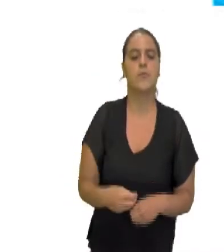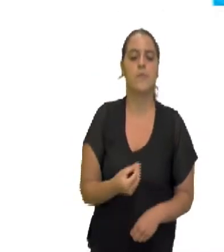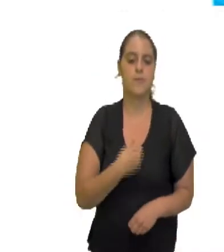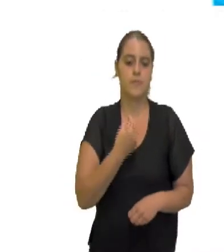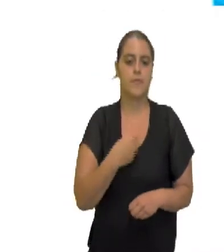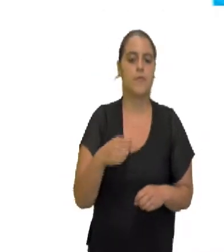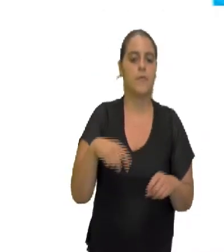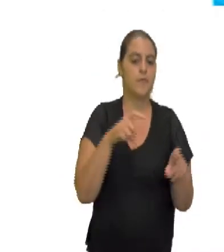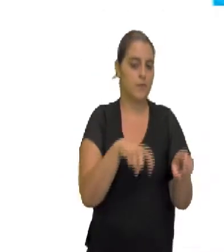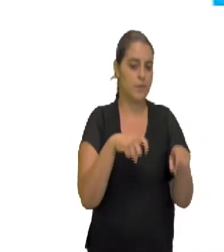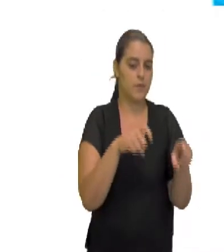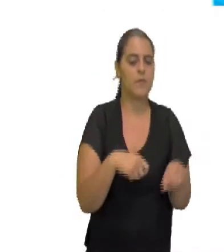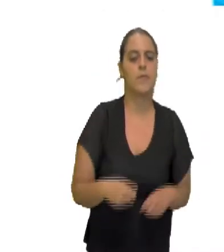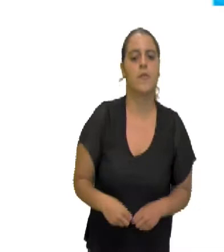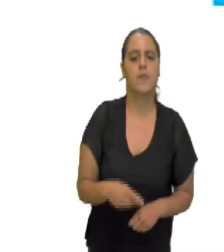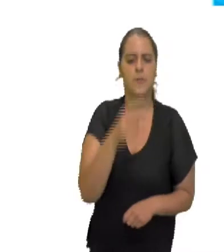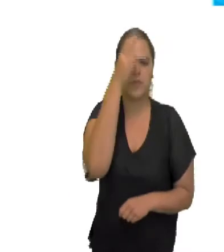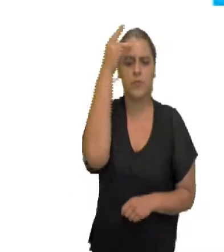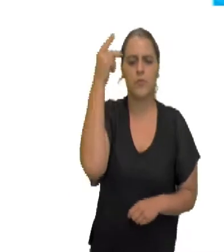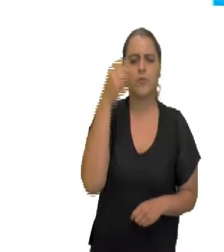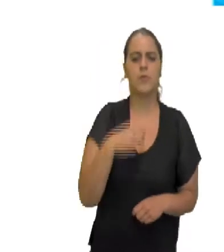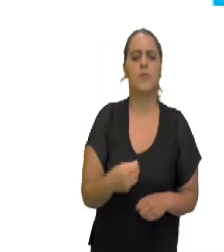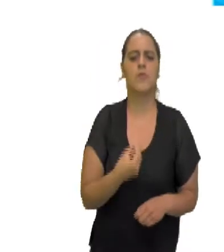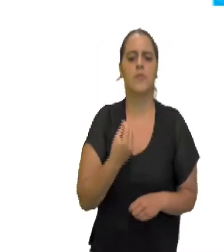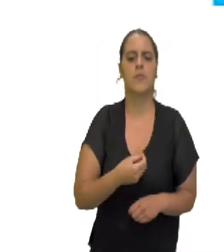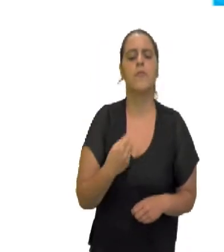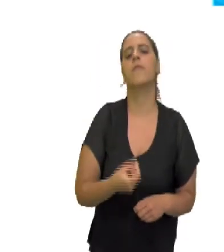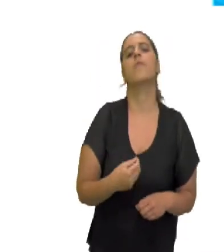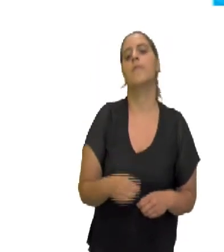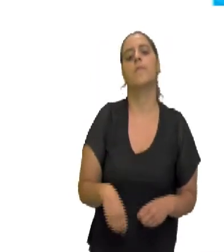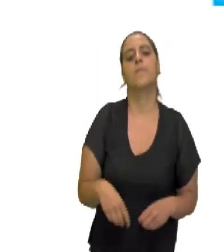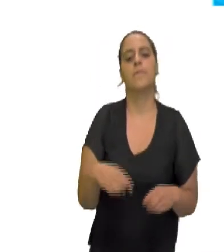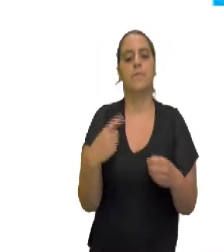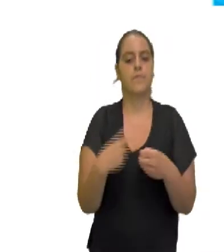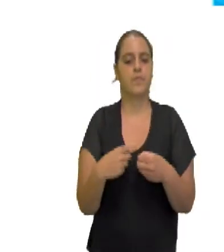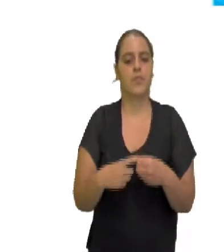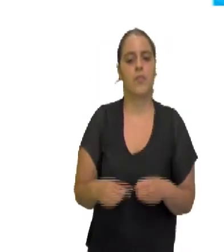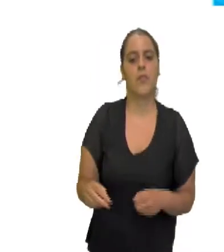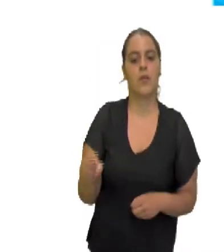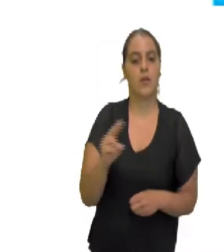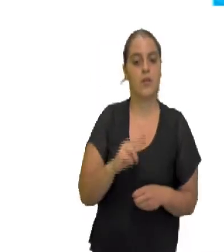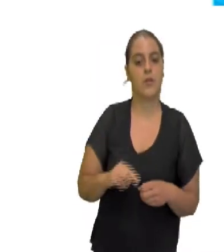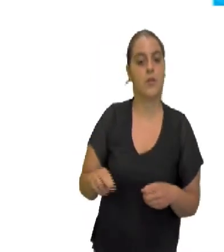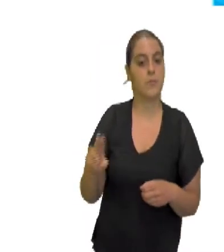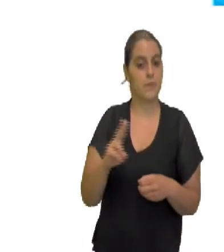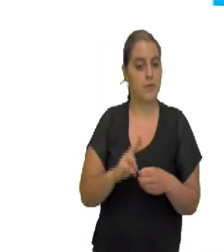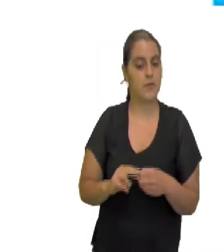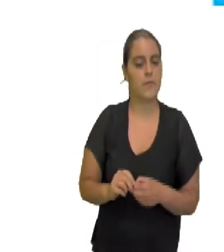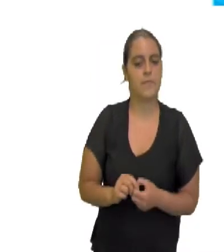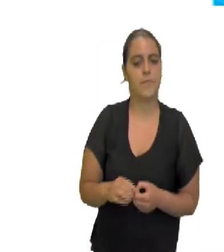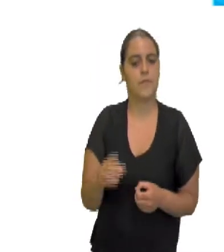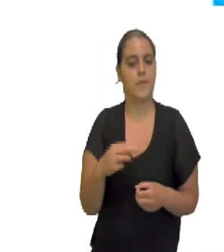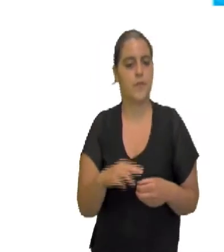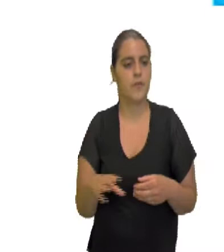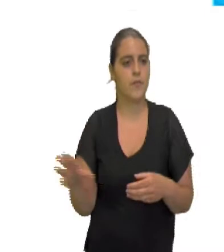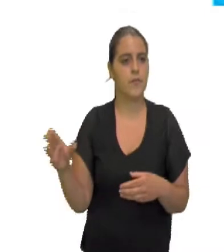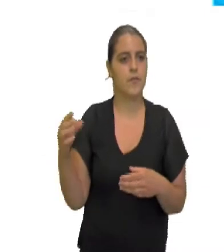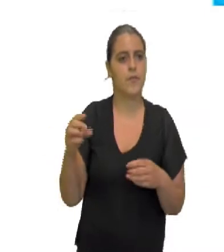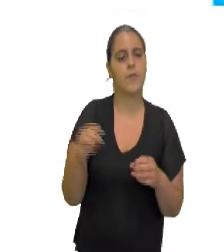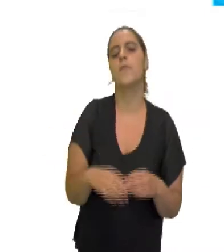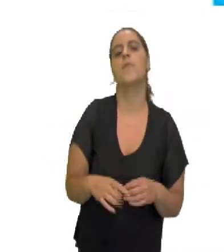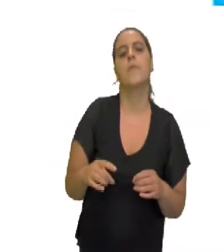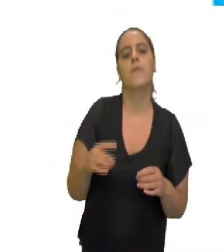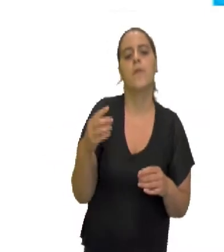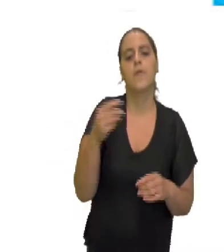campo. As pessoas que moram na cidade formam a comunidade urbana e as pessoas que vivem no